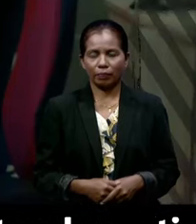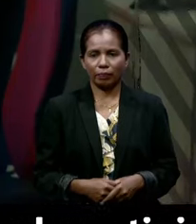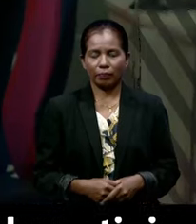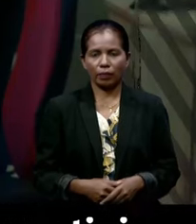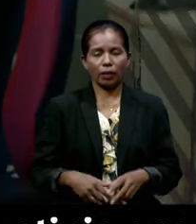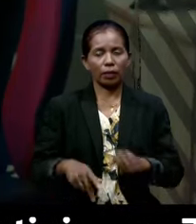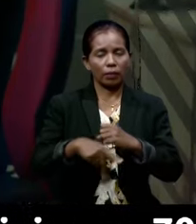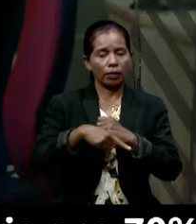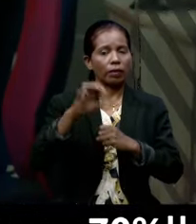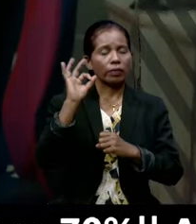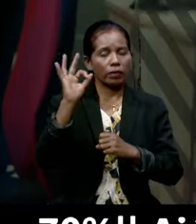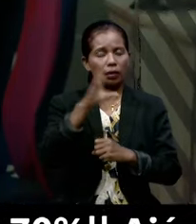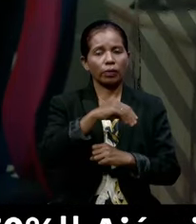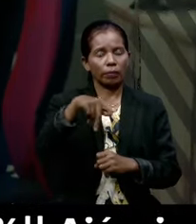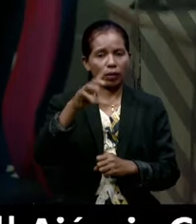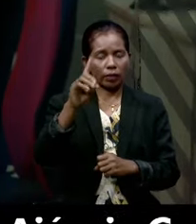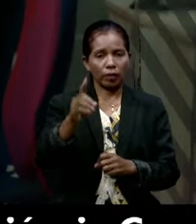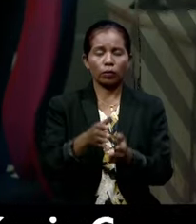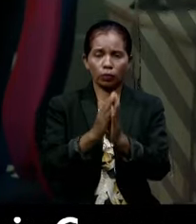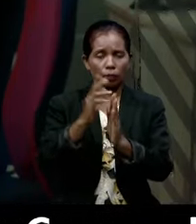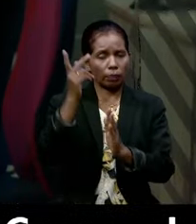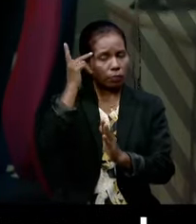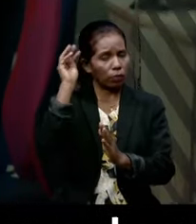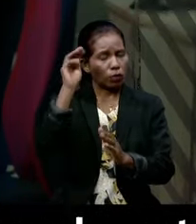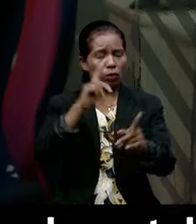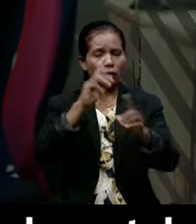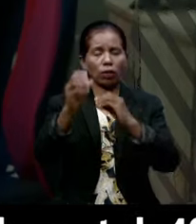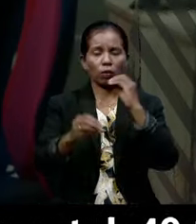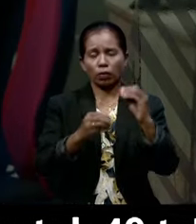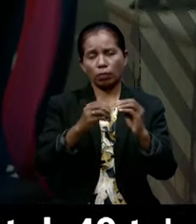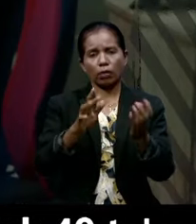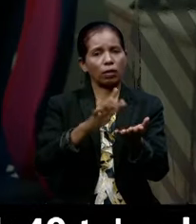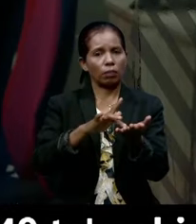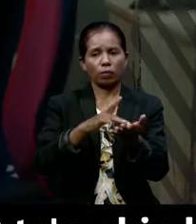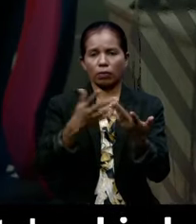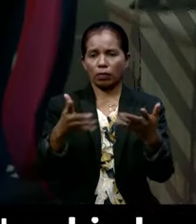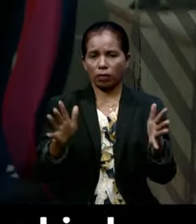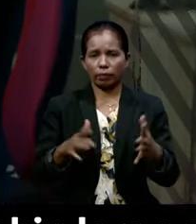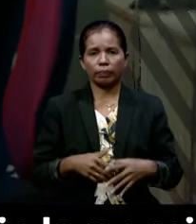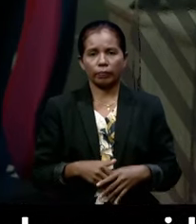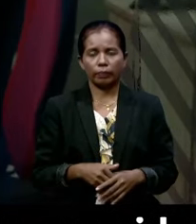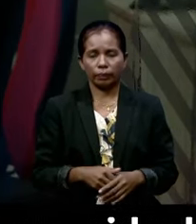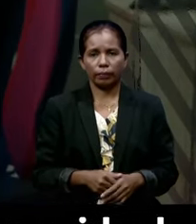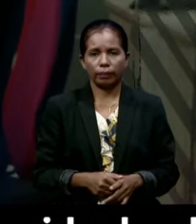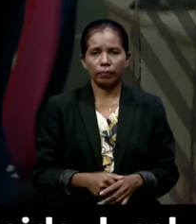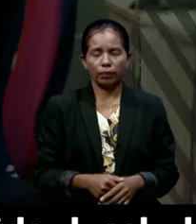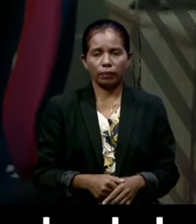Bankada FRETILIN PD, husu Primeiru Ministru, a tukuli onestu, kona ba problema, falta, aimoruk.